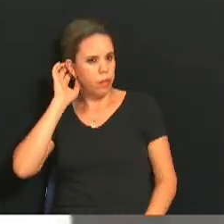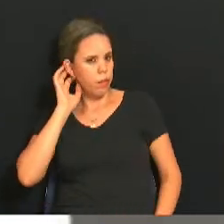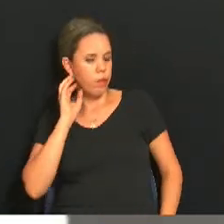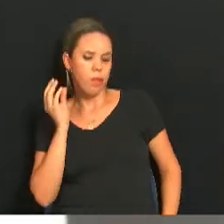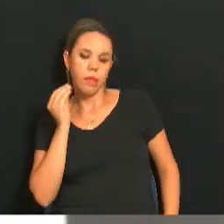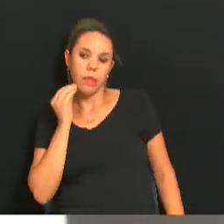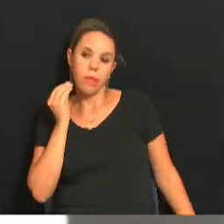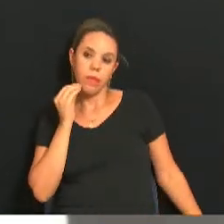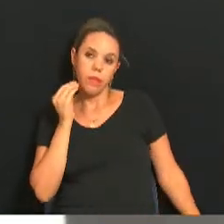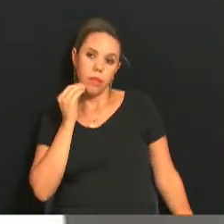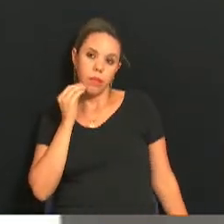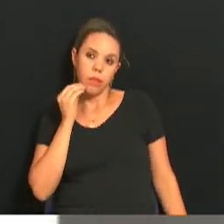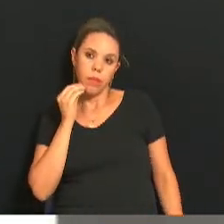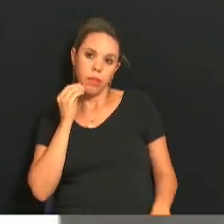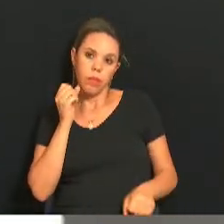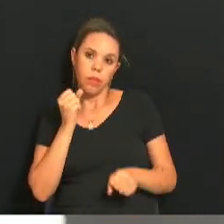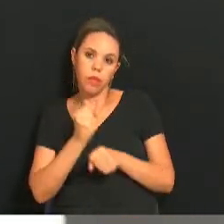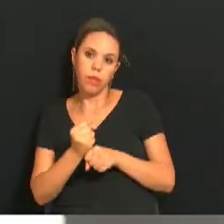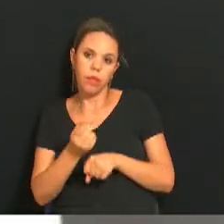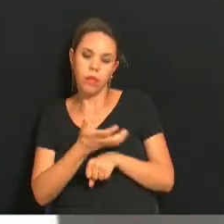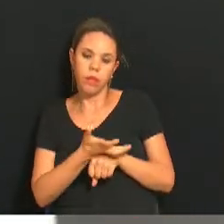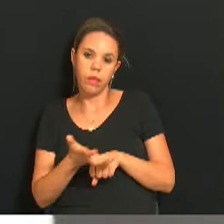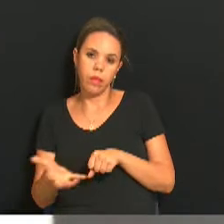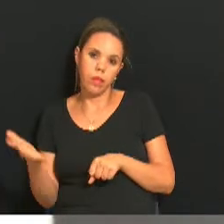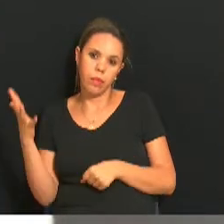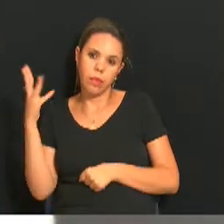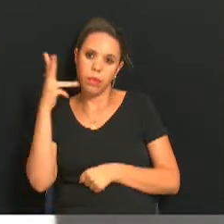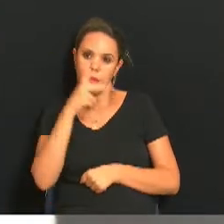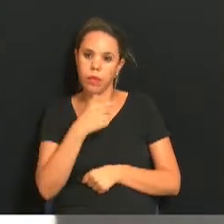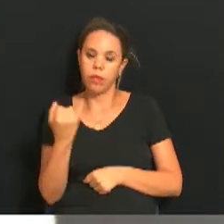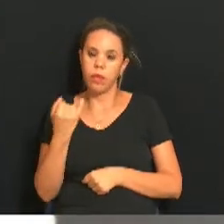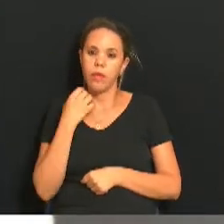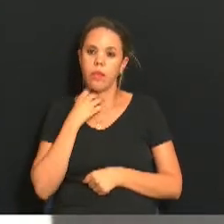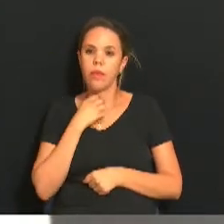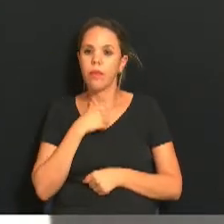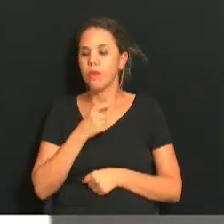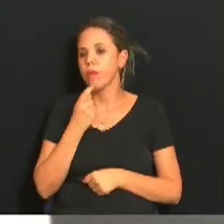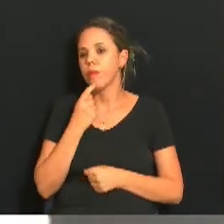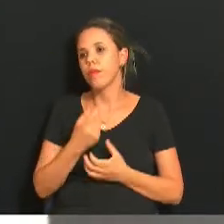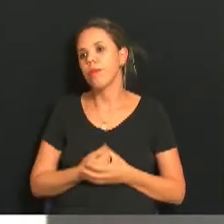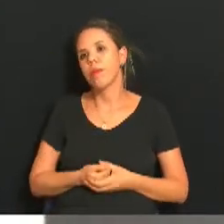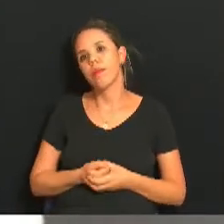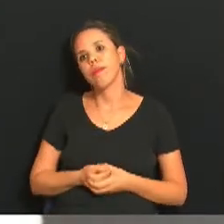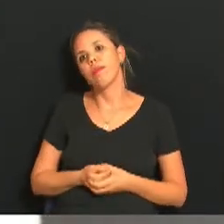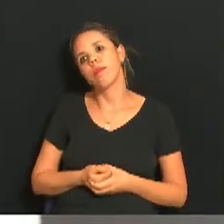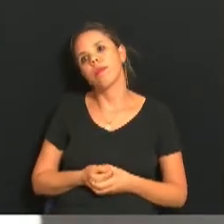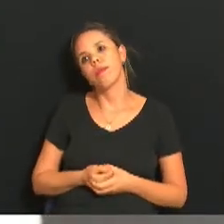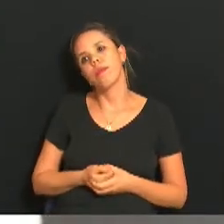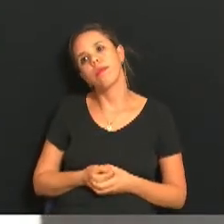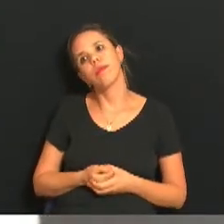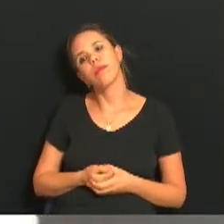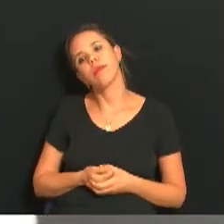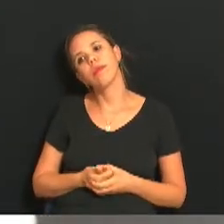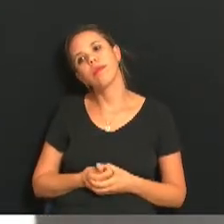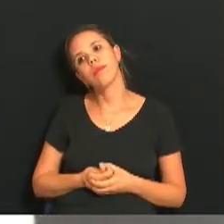oportunidade da gente revitalizar aquela área tão bonita e tão importante para Campinas então